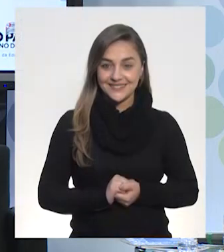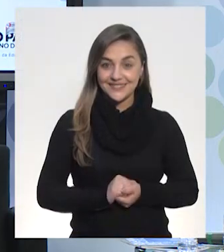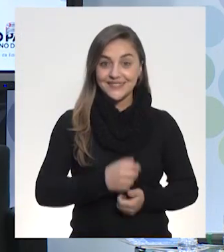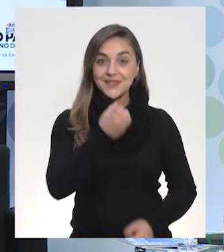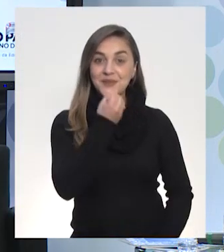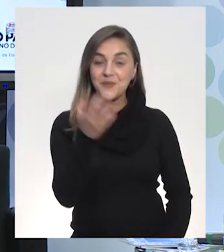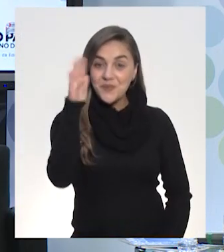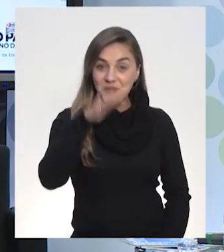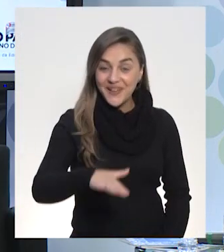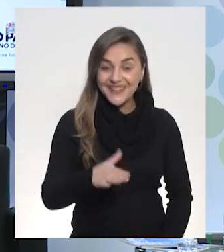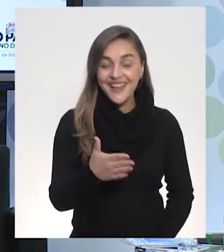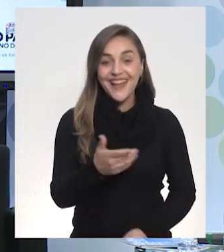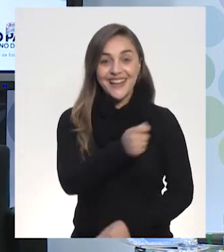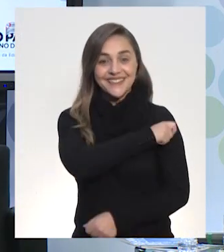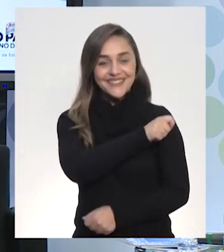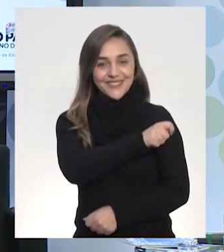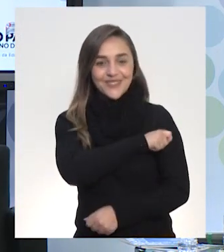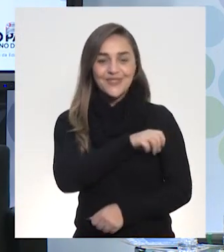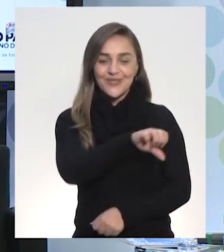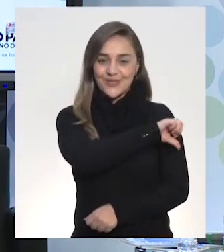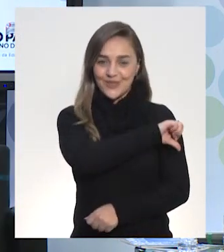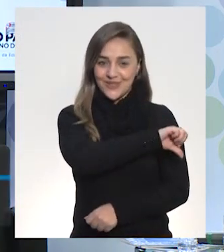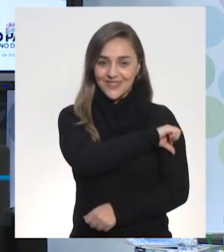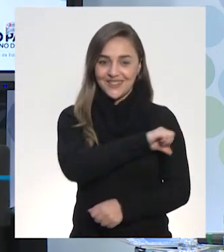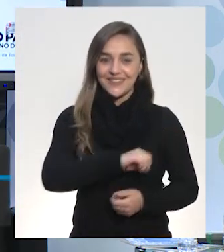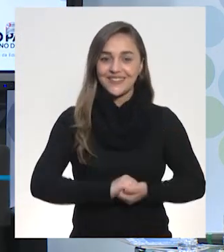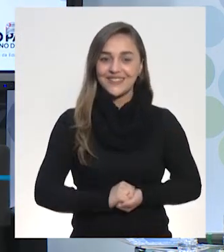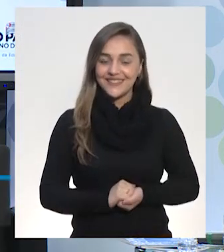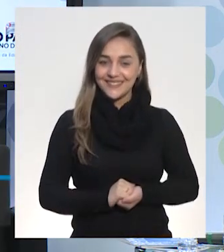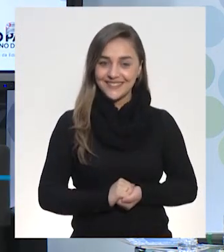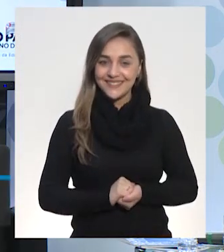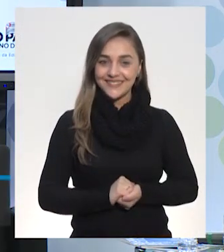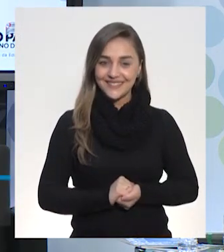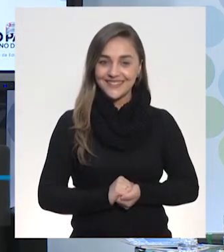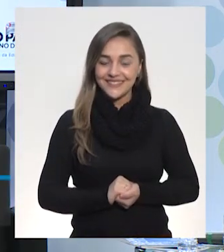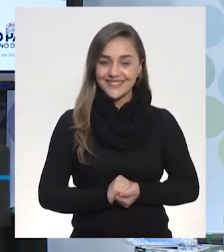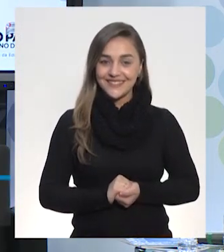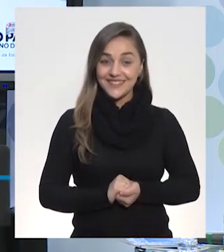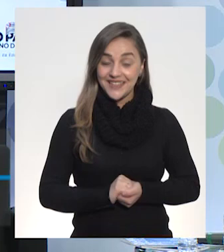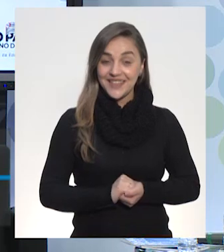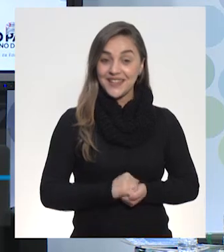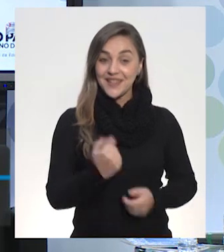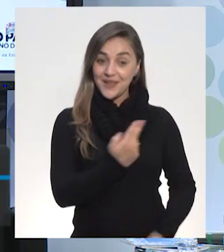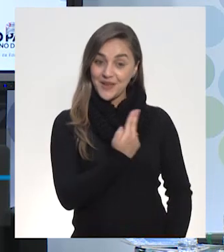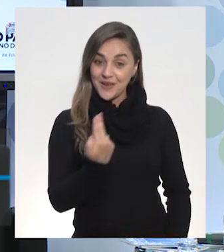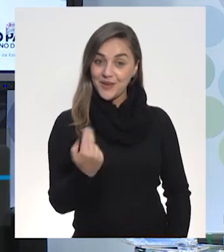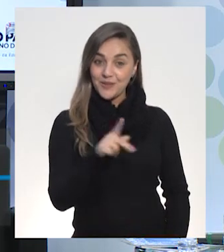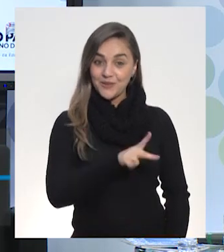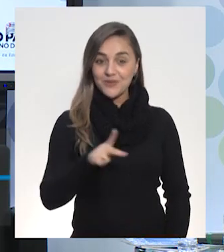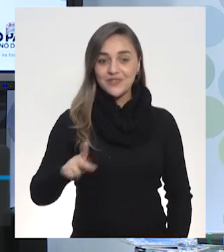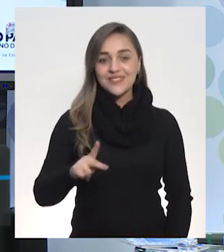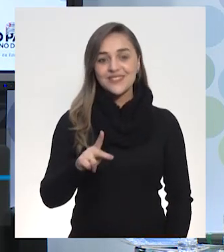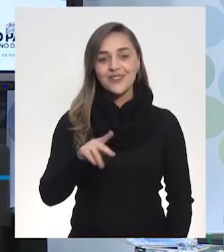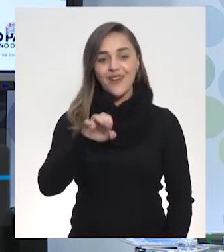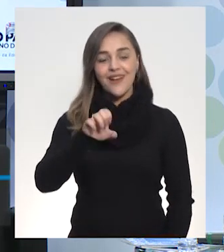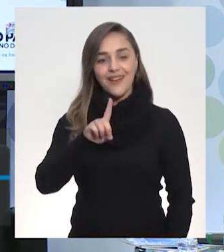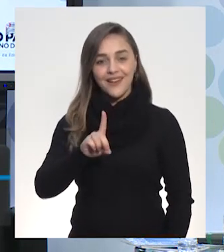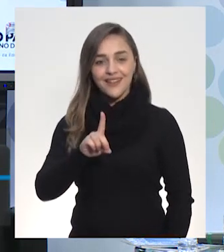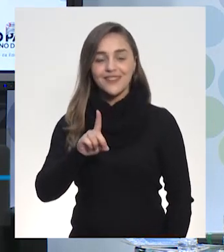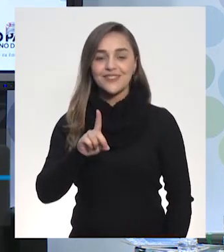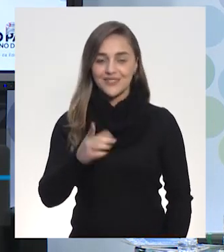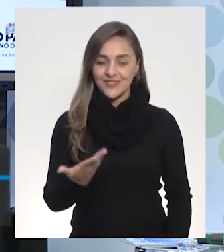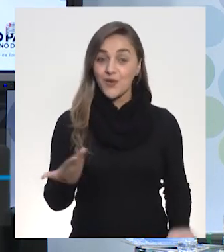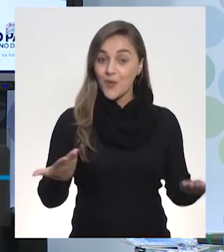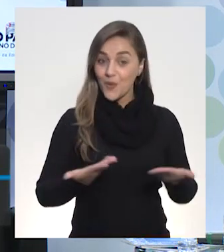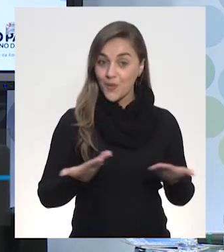Boa tarde, alunos do nono ano. Good afternoon, students of the ninth year. I'm Ed, professor Ed. I'll be your English teacher today. Serei seu professor de